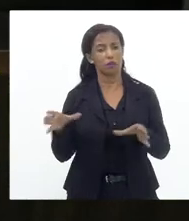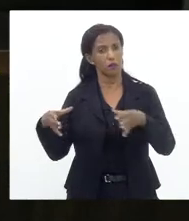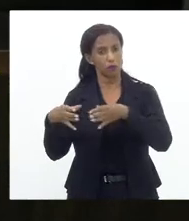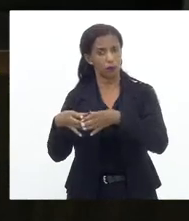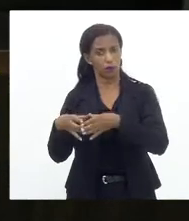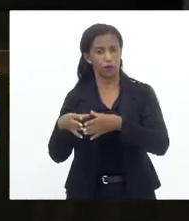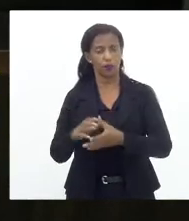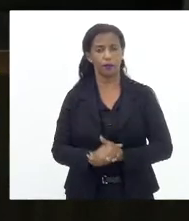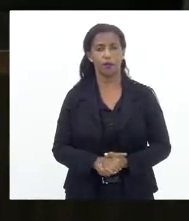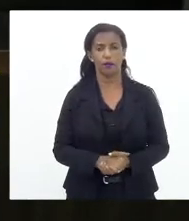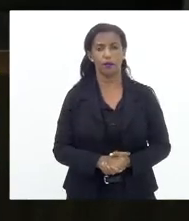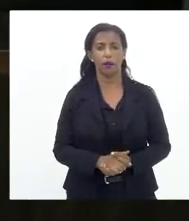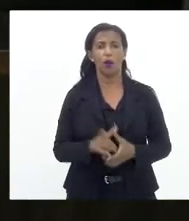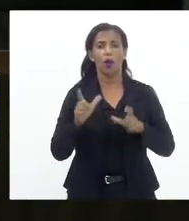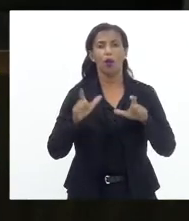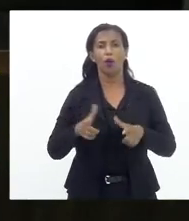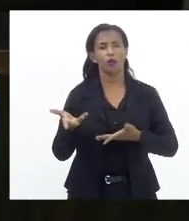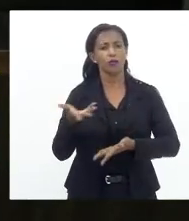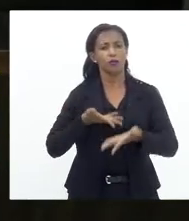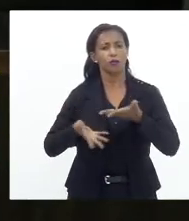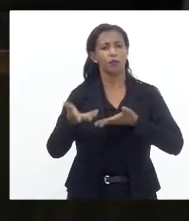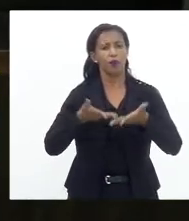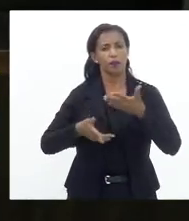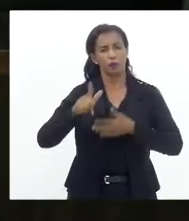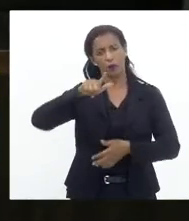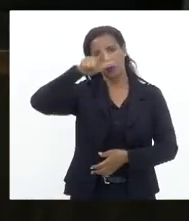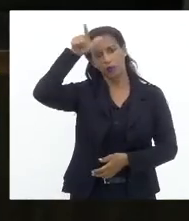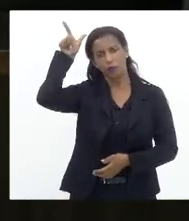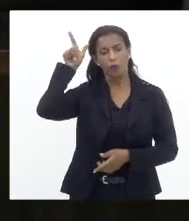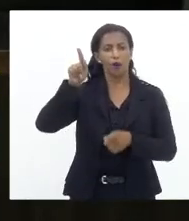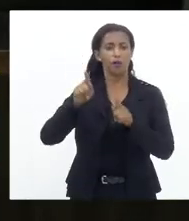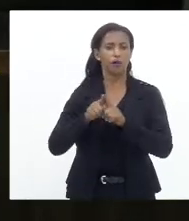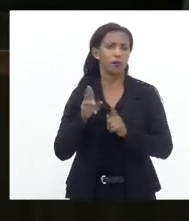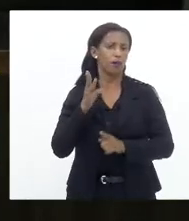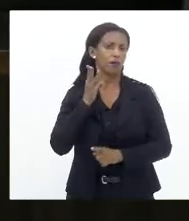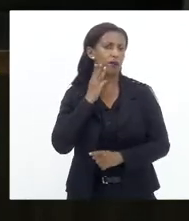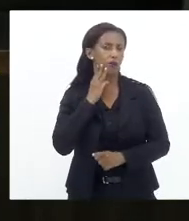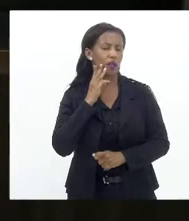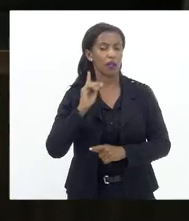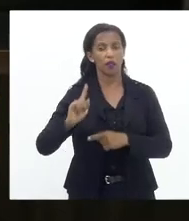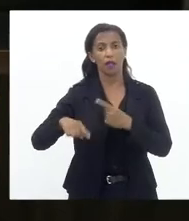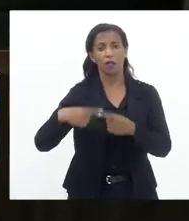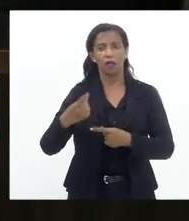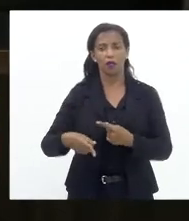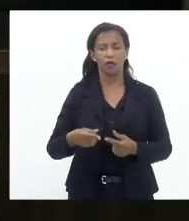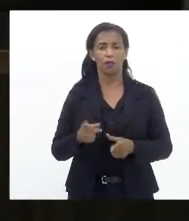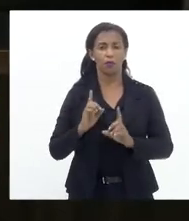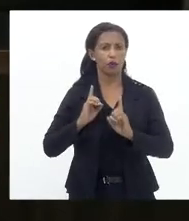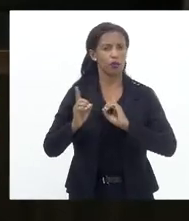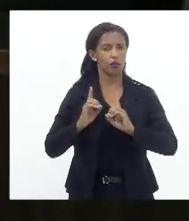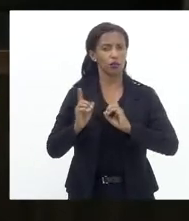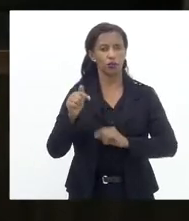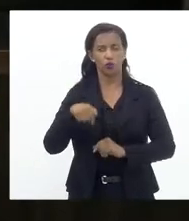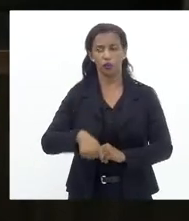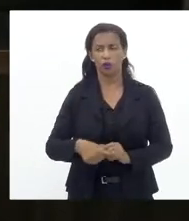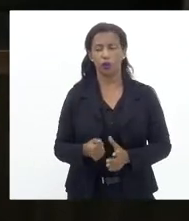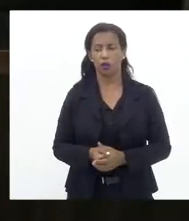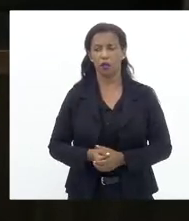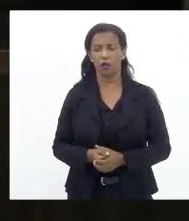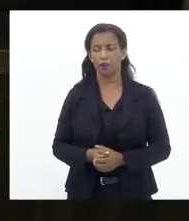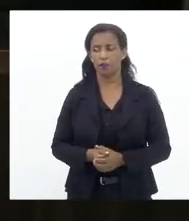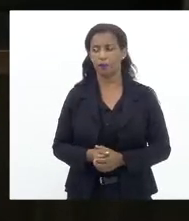grupo Onde participam nos Paulo e o waldeck e depois a gente discutir esse aqui